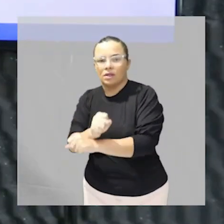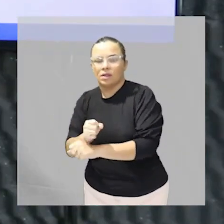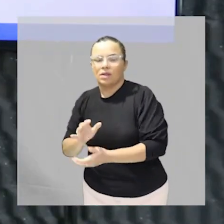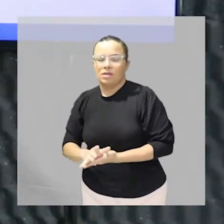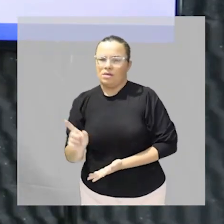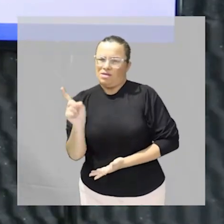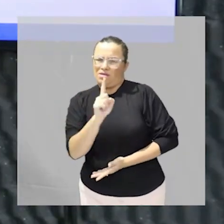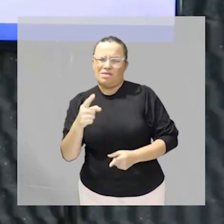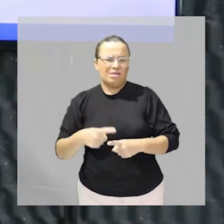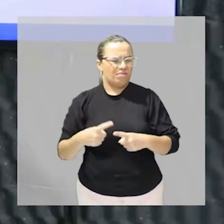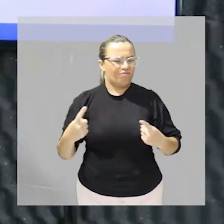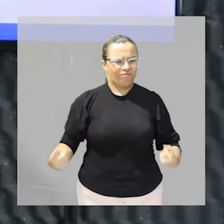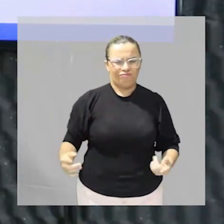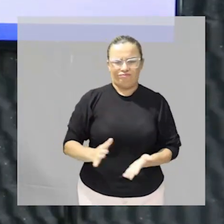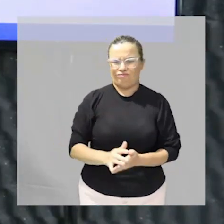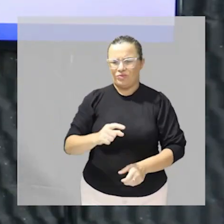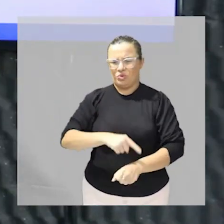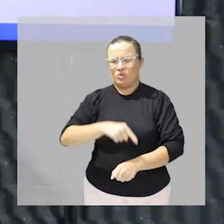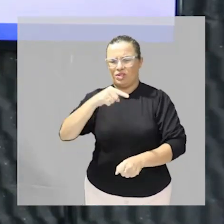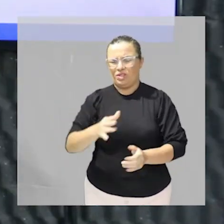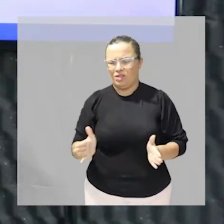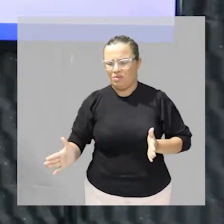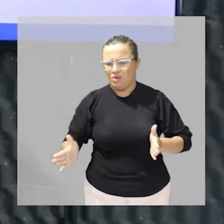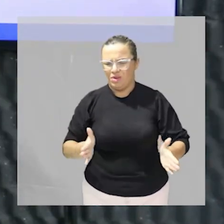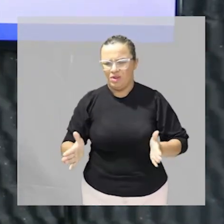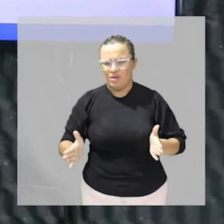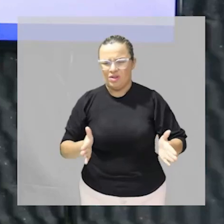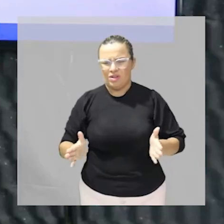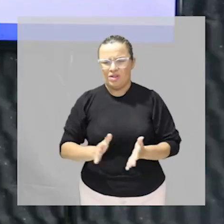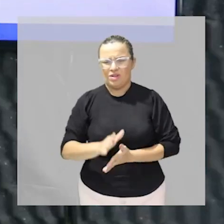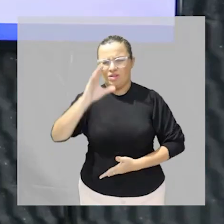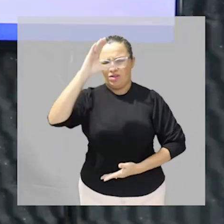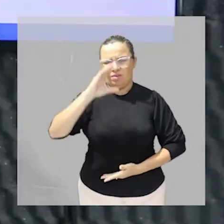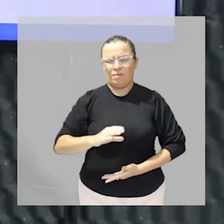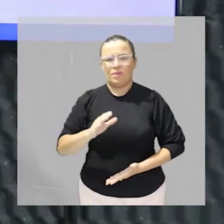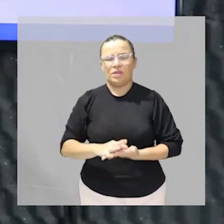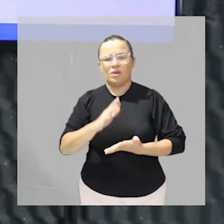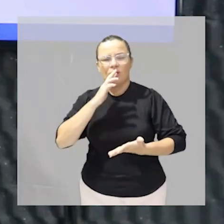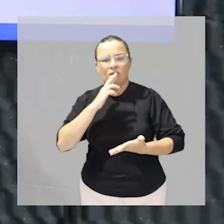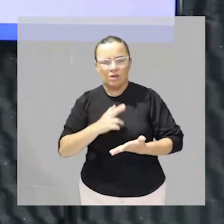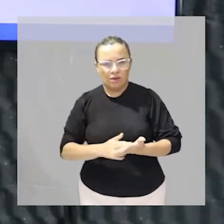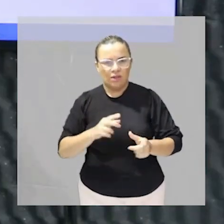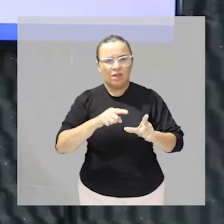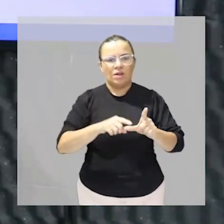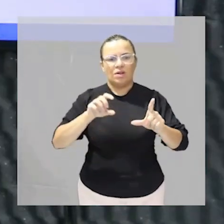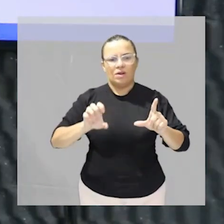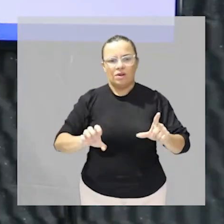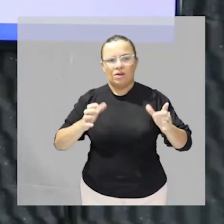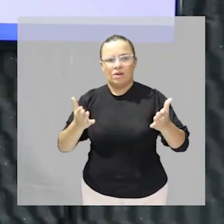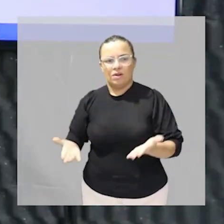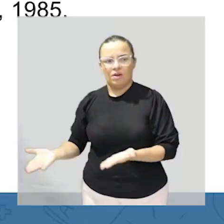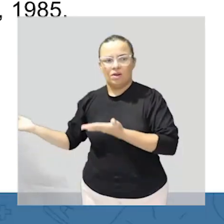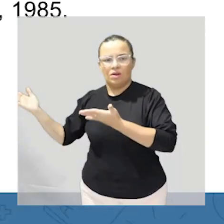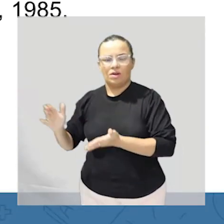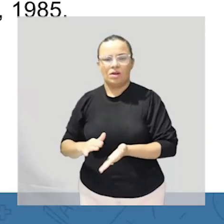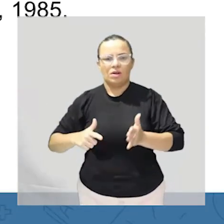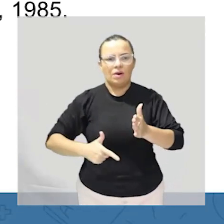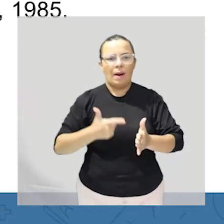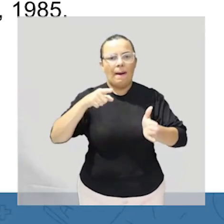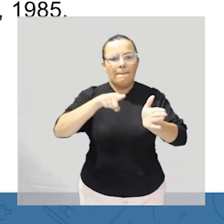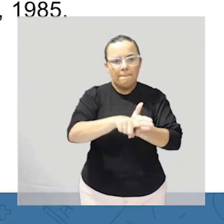mandato desse cidadão. Ok? Então, resposta, letra E. Nós temos aqui o nosso segundo